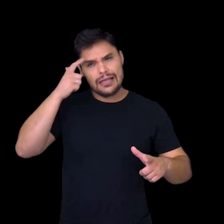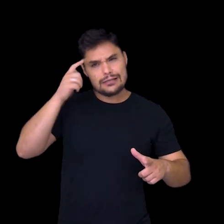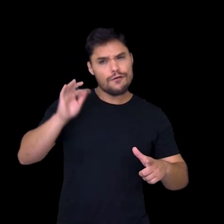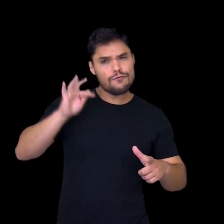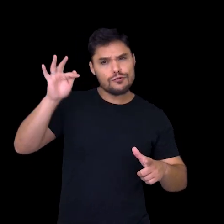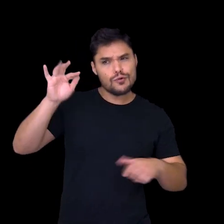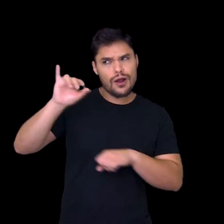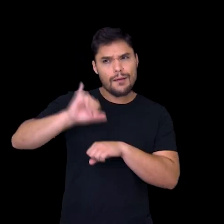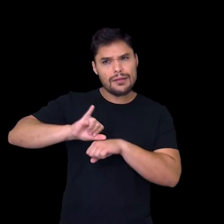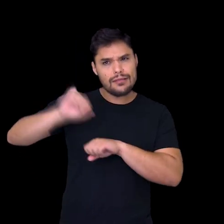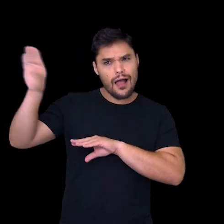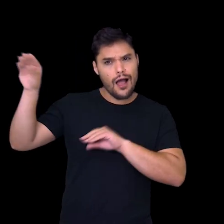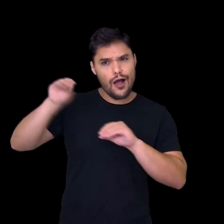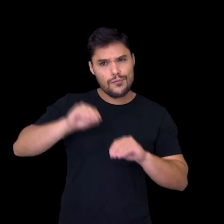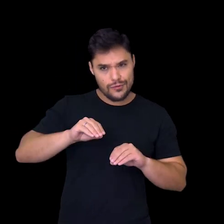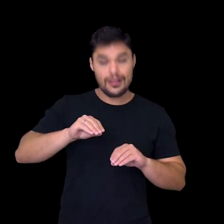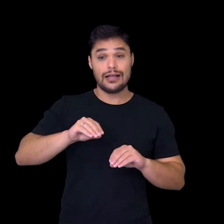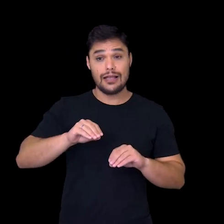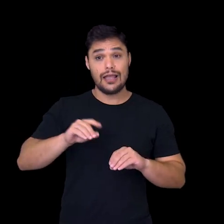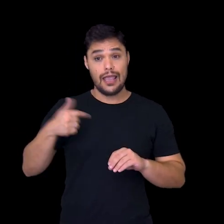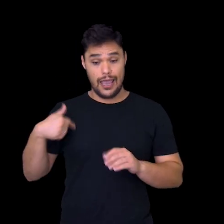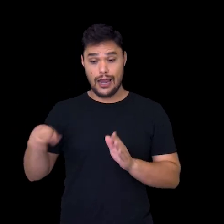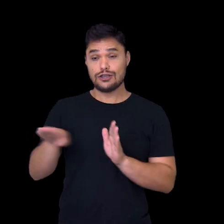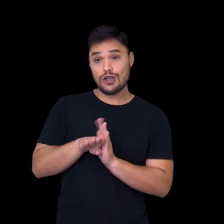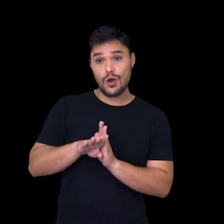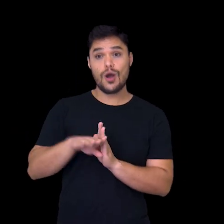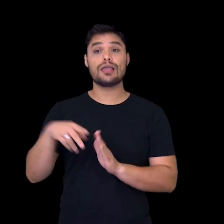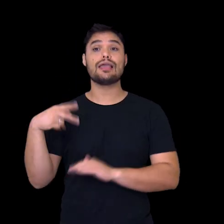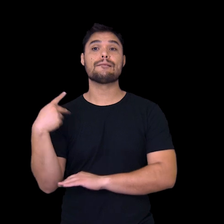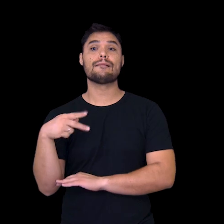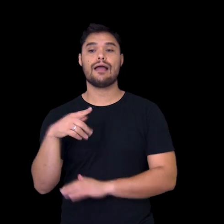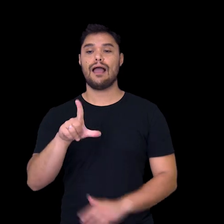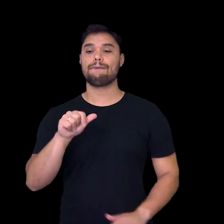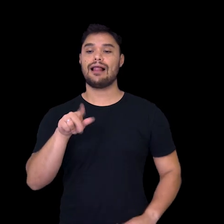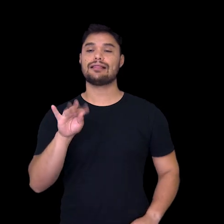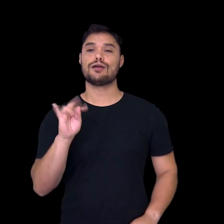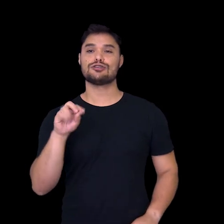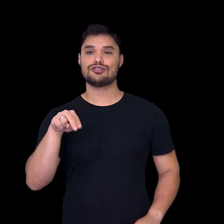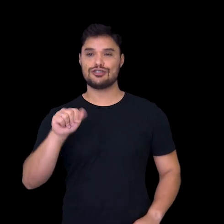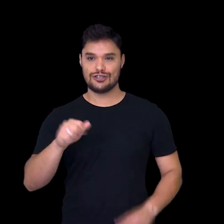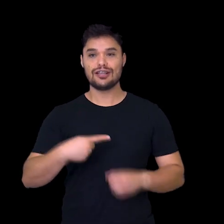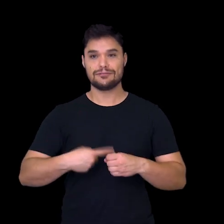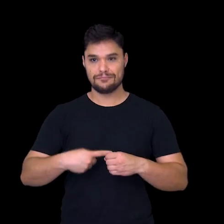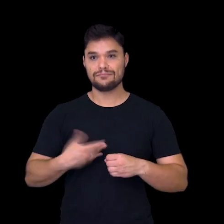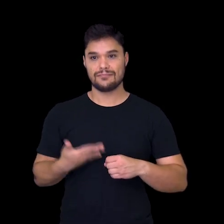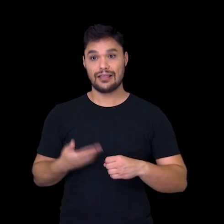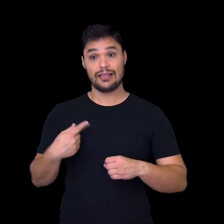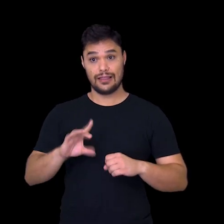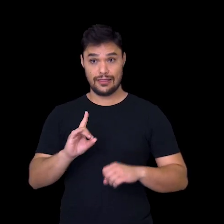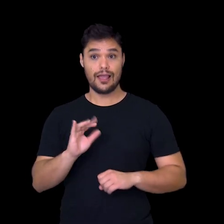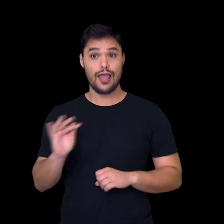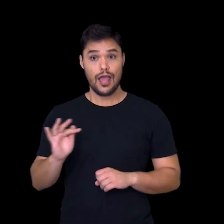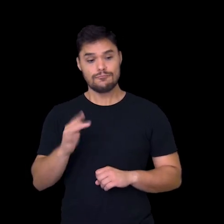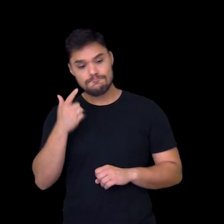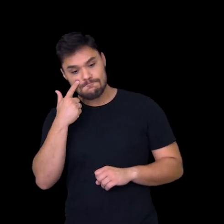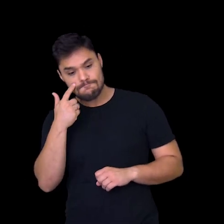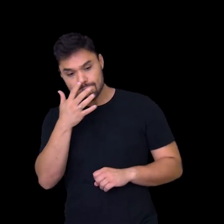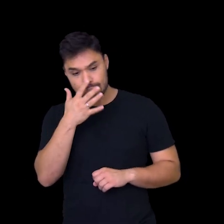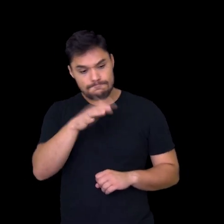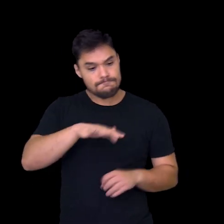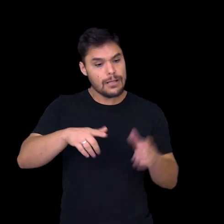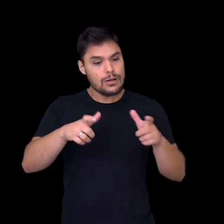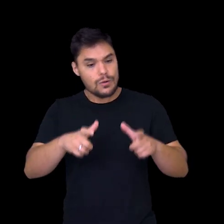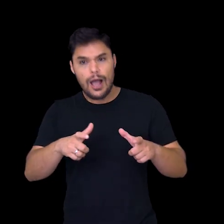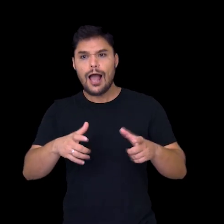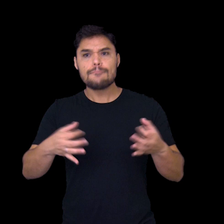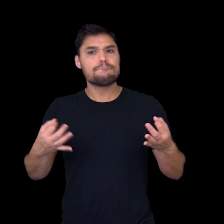uma transferência da capital. Ele vem até Planaltina e acha que aquela